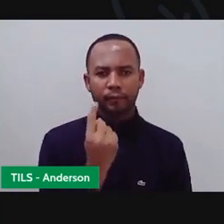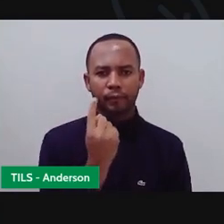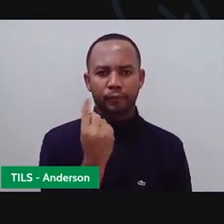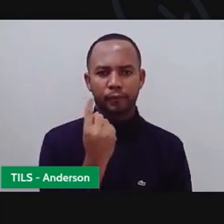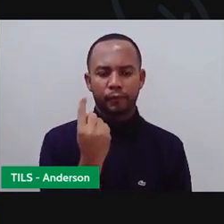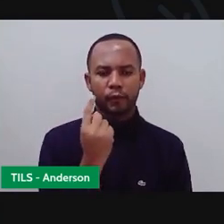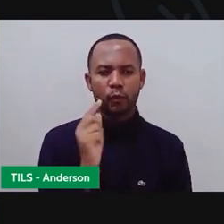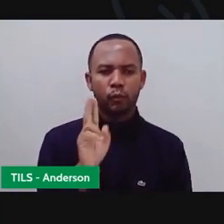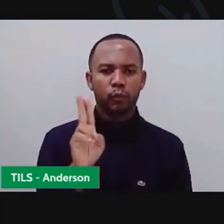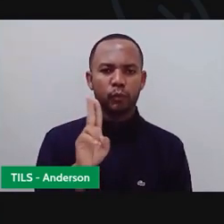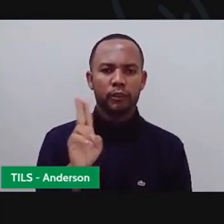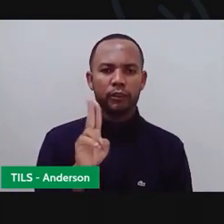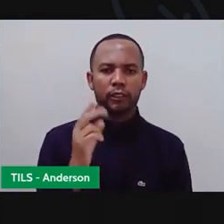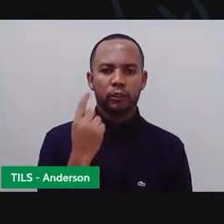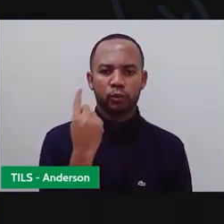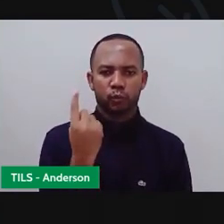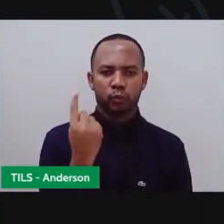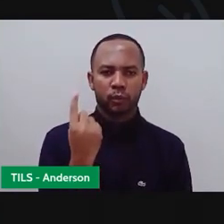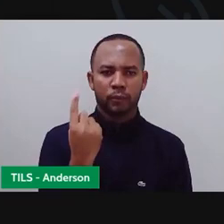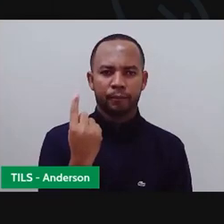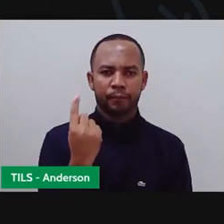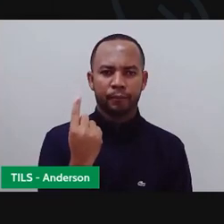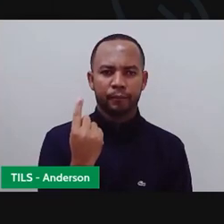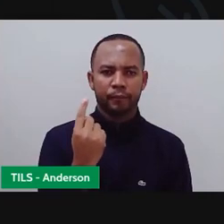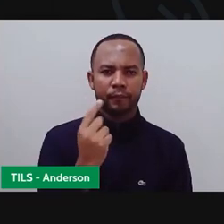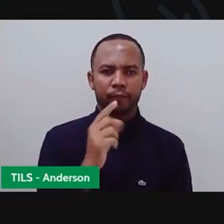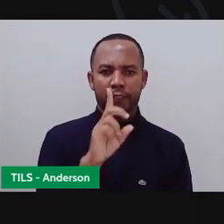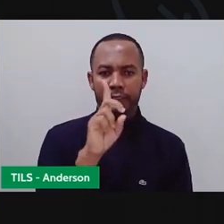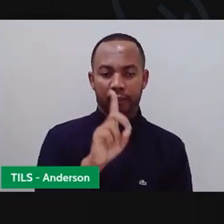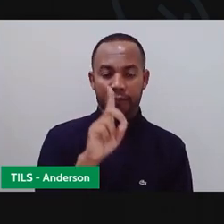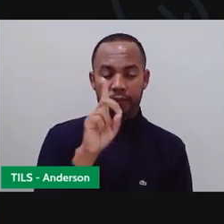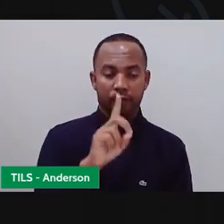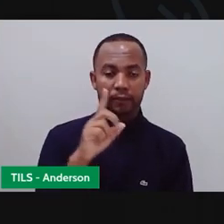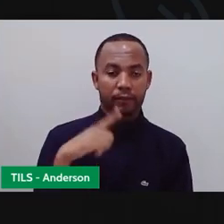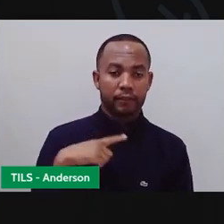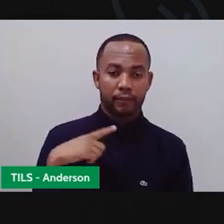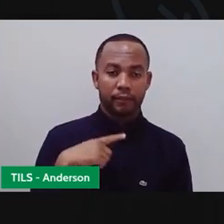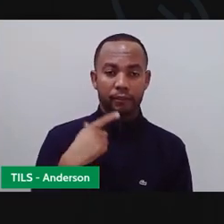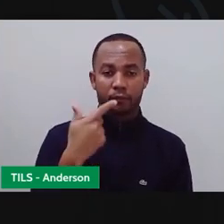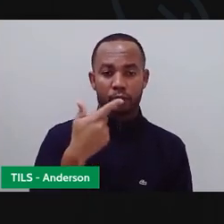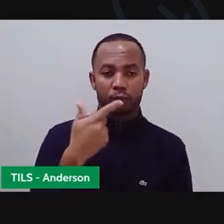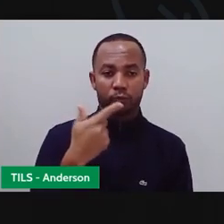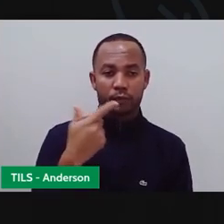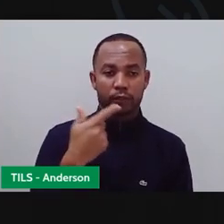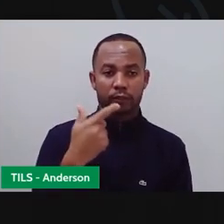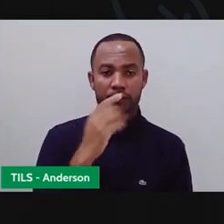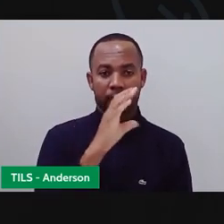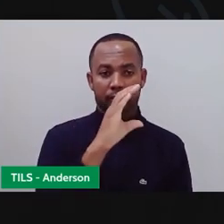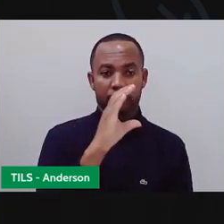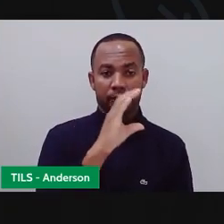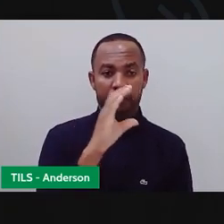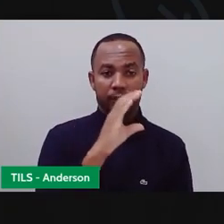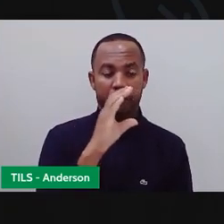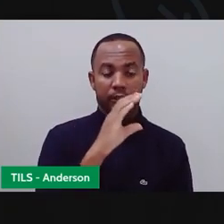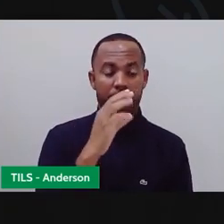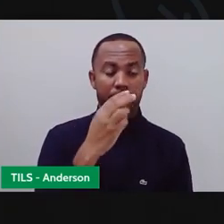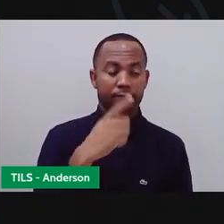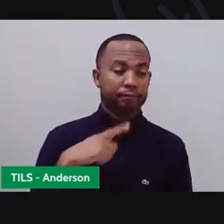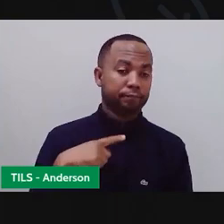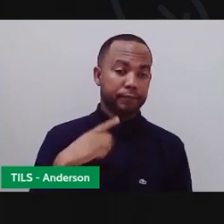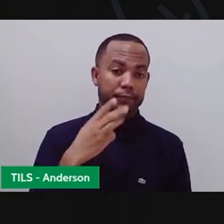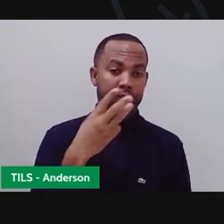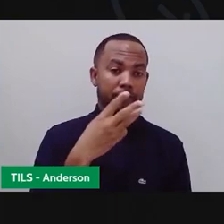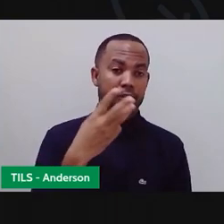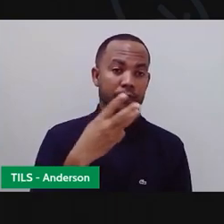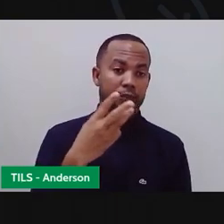aqui ó Quantas unidades eu tenho uma Quantas dezenas eu tenho duas quantas centenas eu tenho três